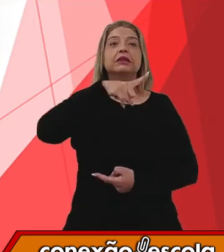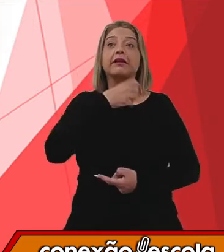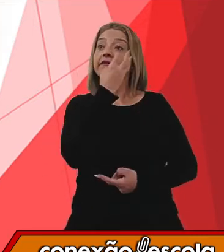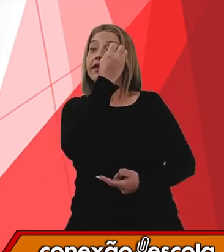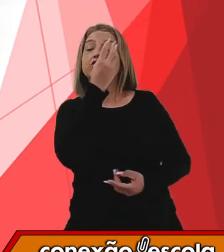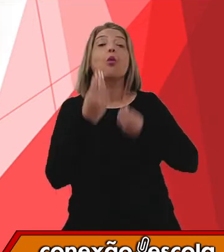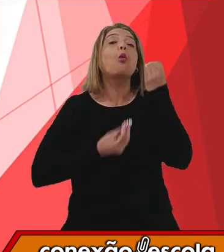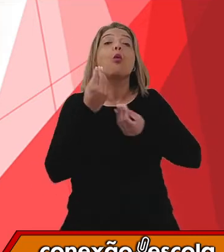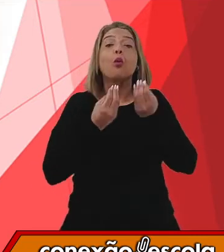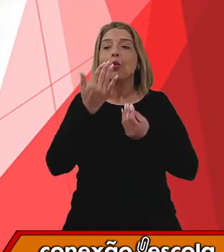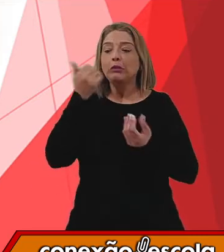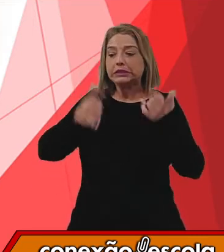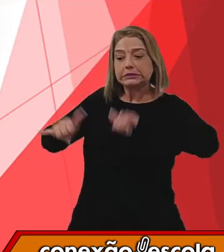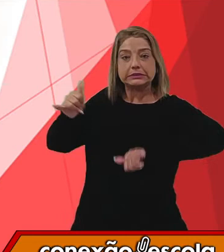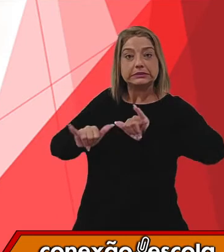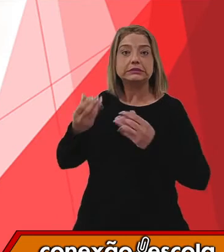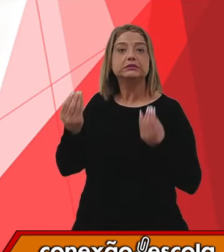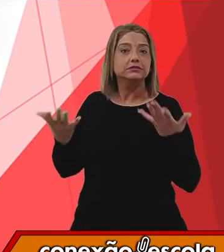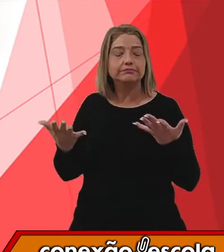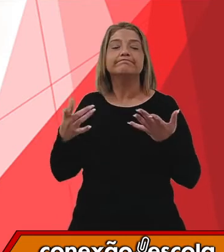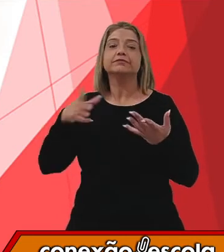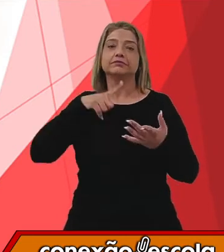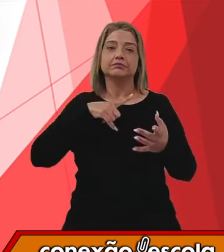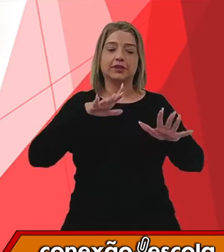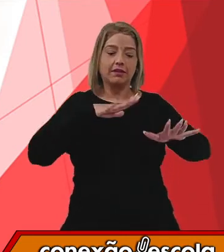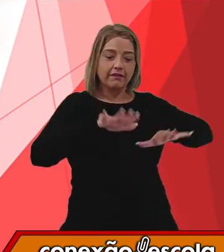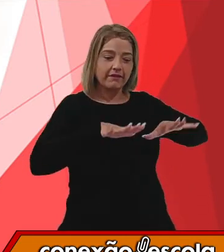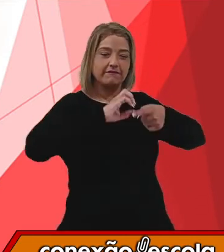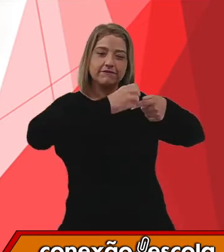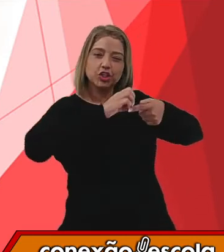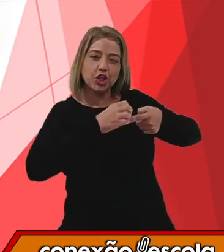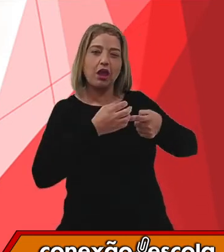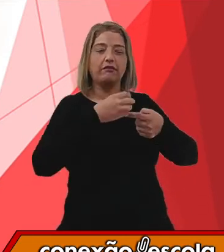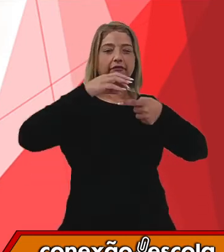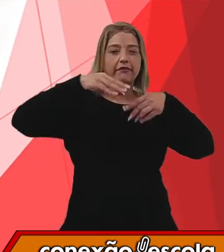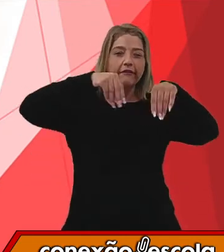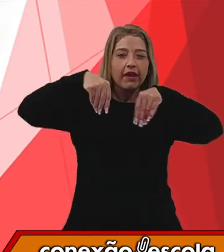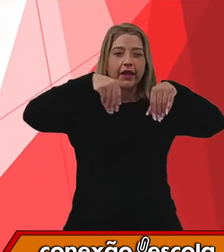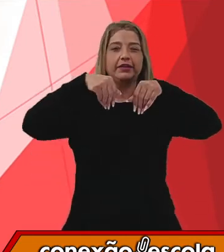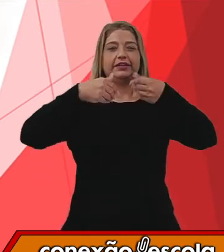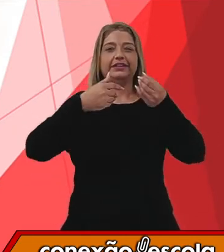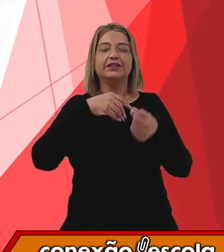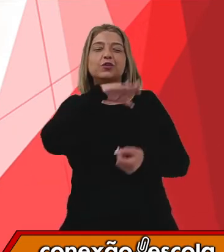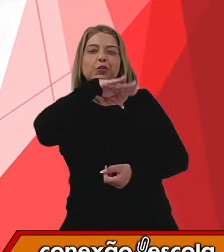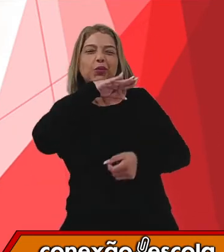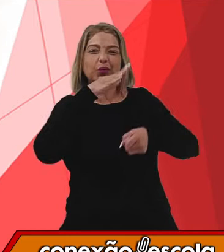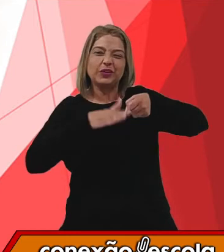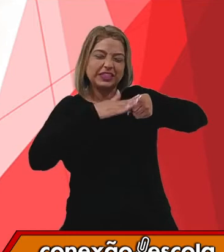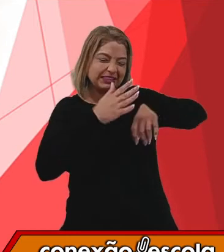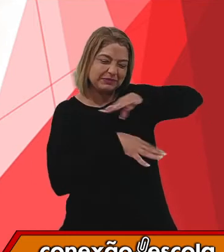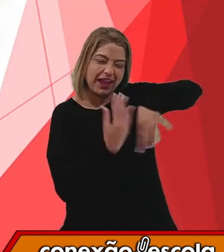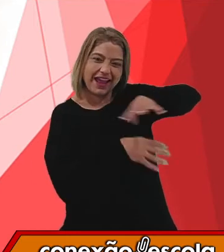disponíveis. Dessa forma, preparavam pratos que tinham como base feijão, farinha, torresmo. Daí